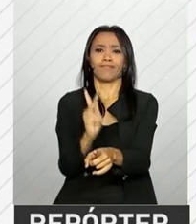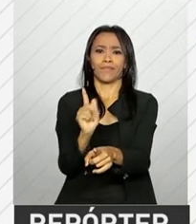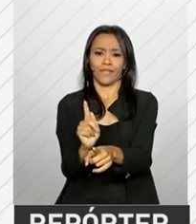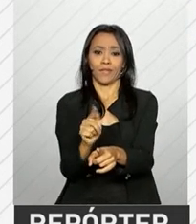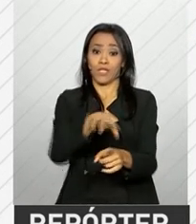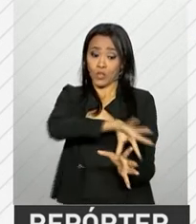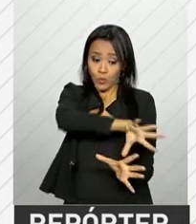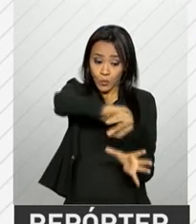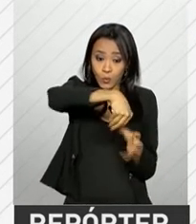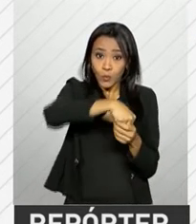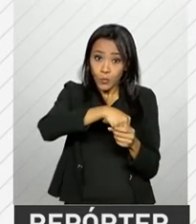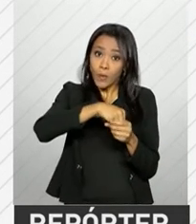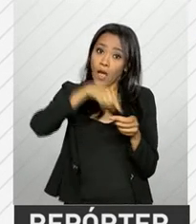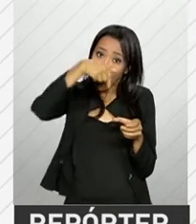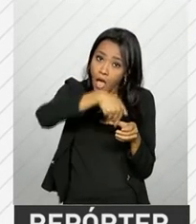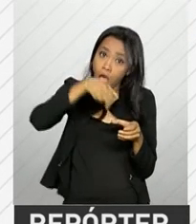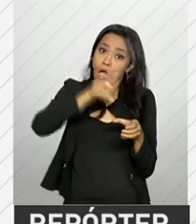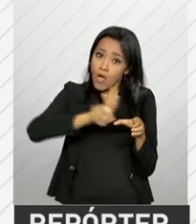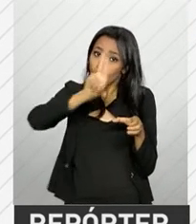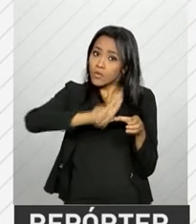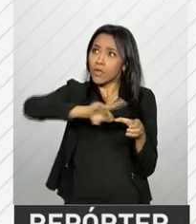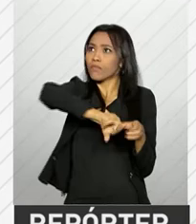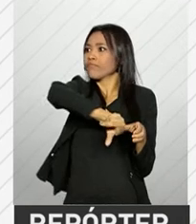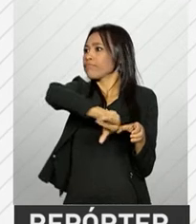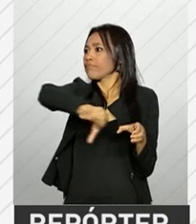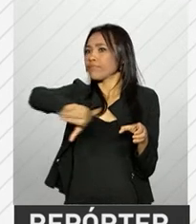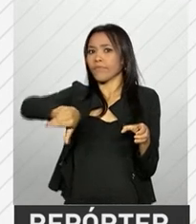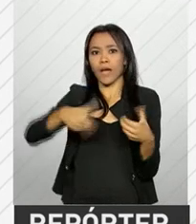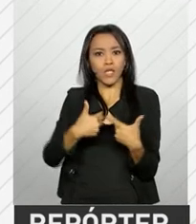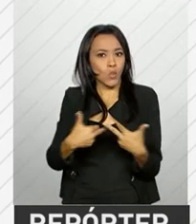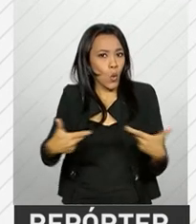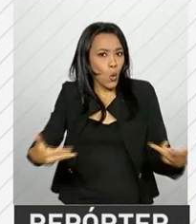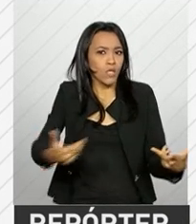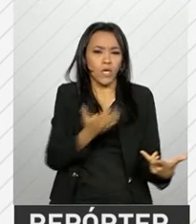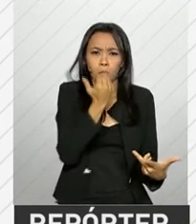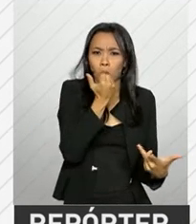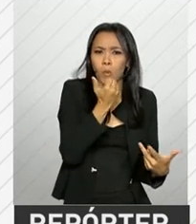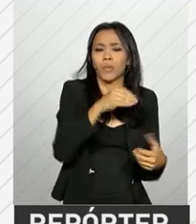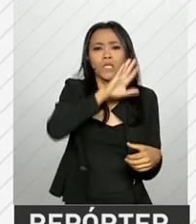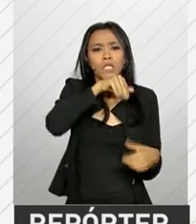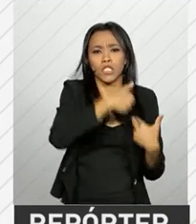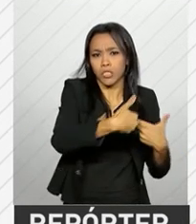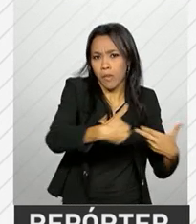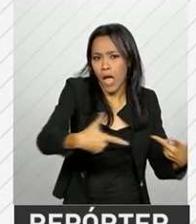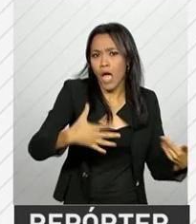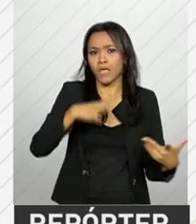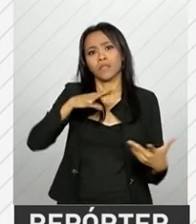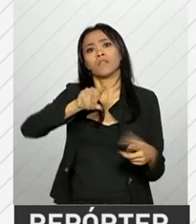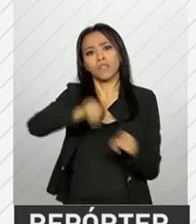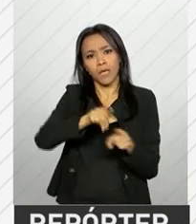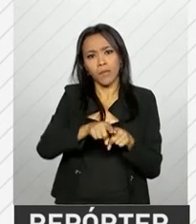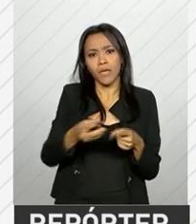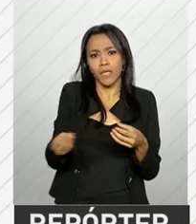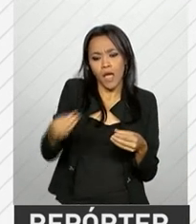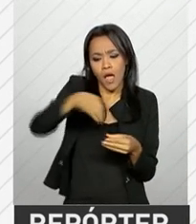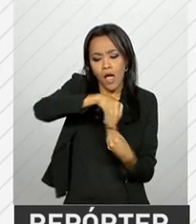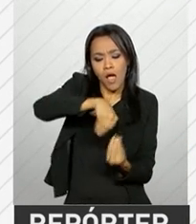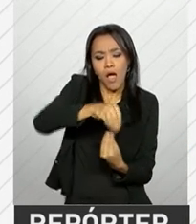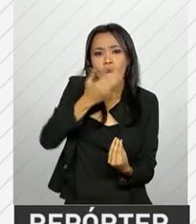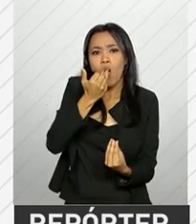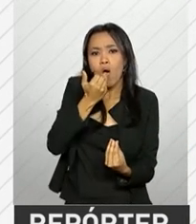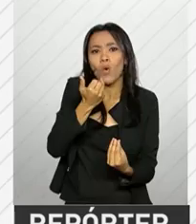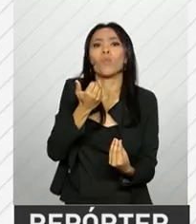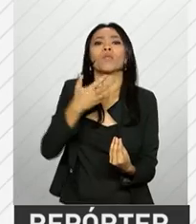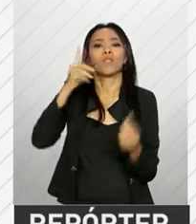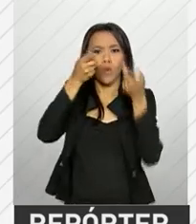essa matéria-prima pode ser usada para muita coisa, desde ração animal e suplemento alimentar humano, até